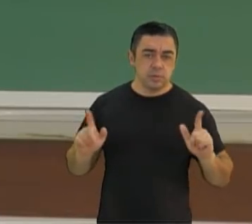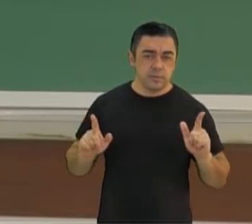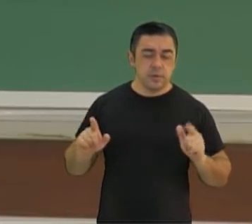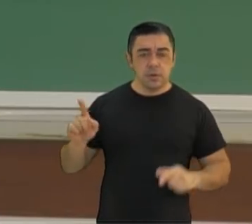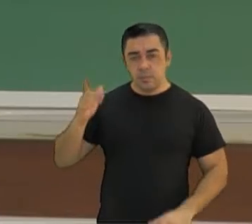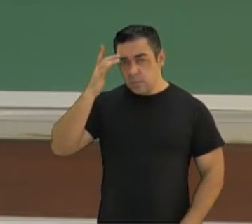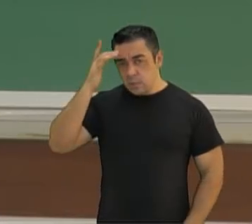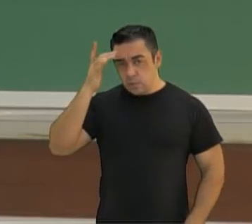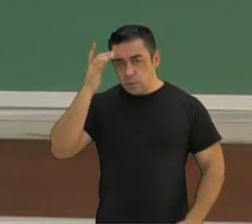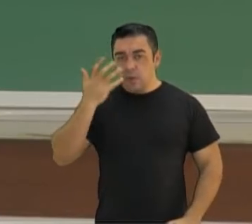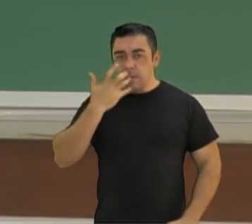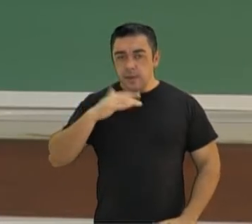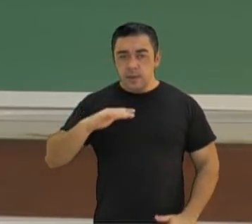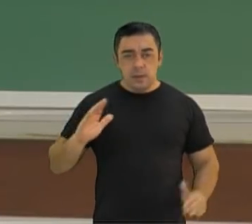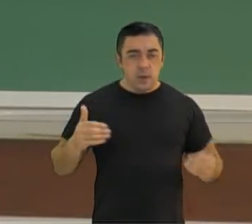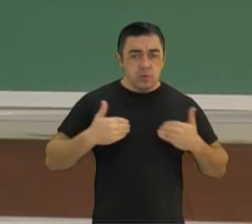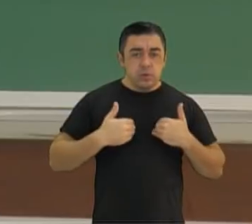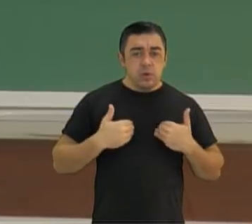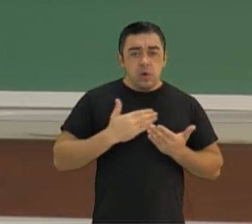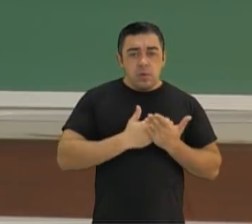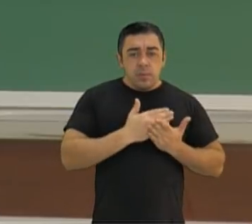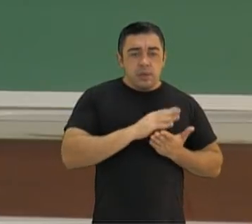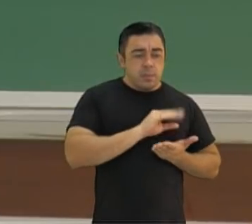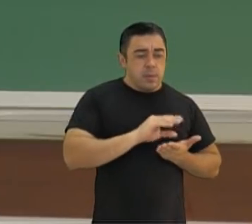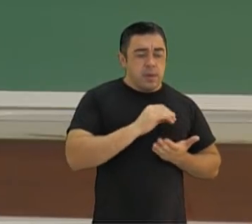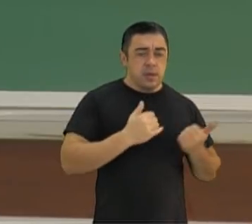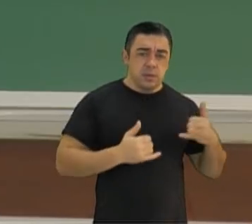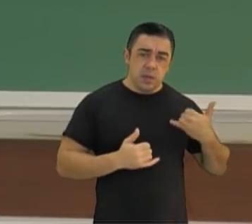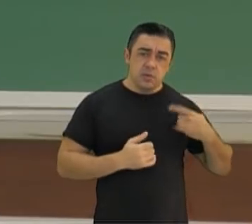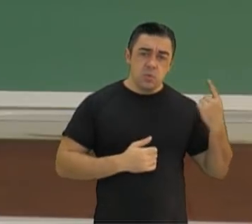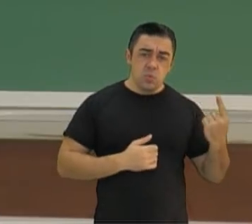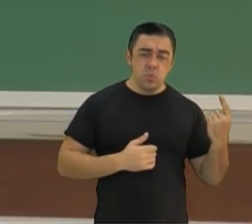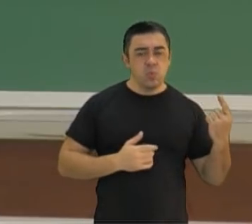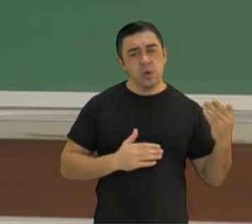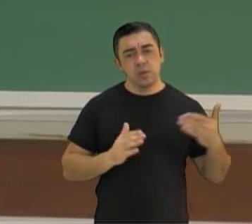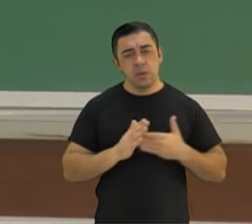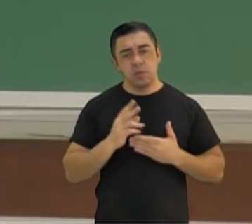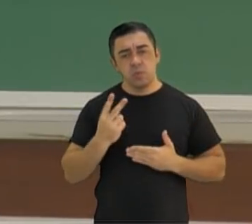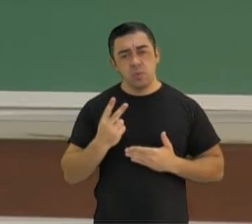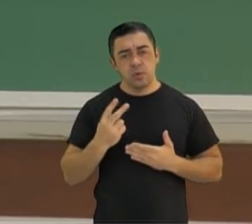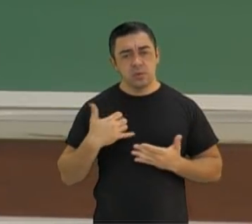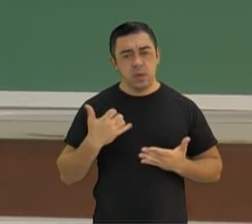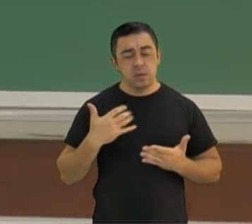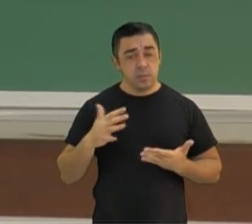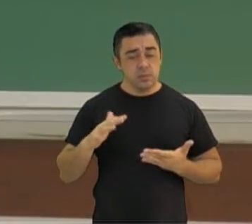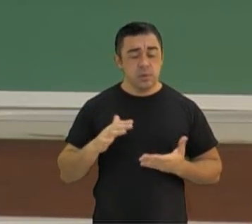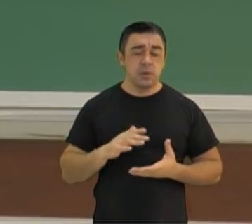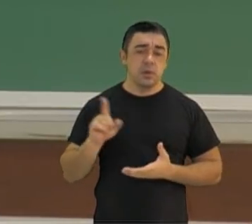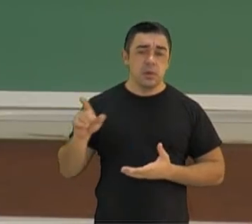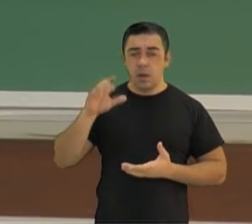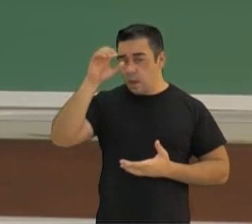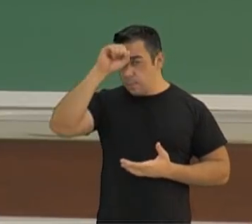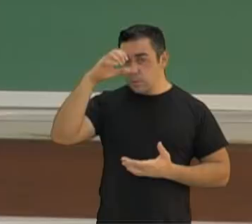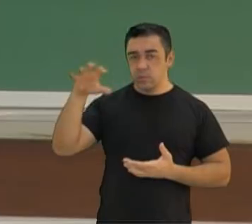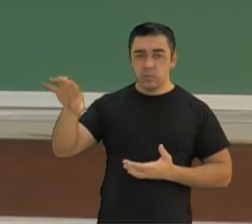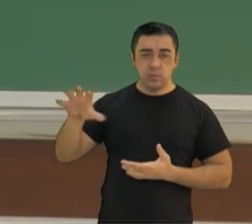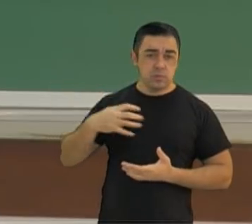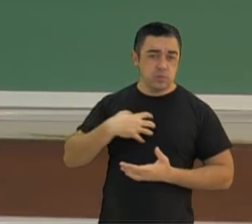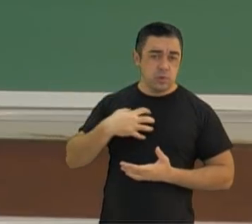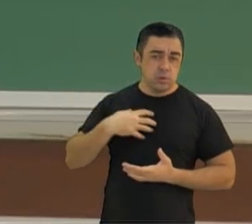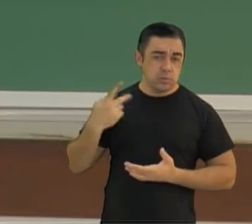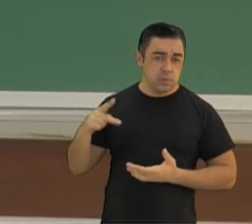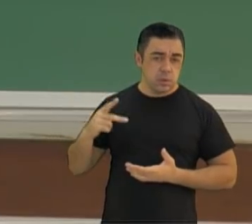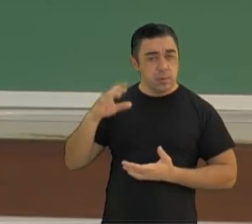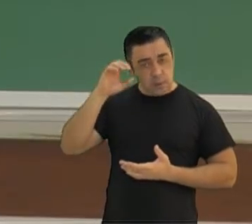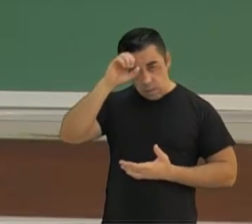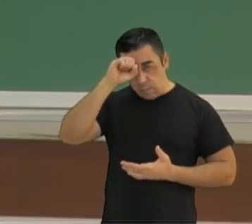o autismo começa a falar entre 1 e 2 anos de idade. Então ele aprendeu no ritmo dele, mas